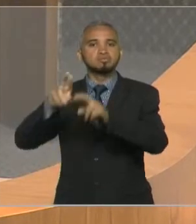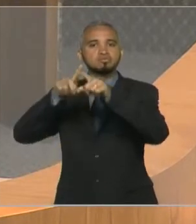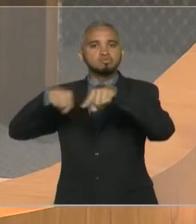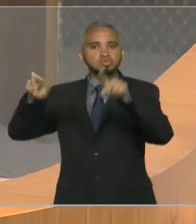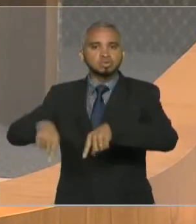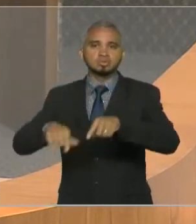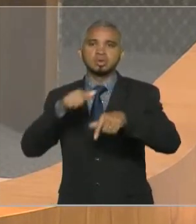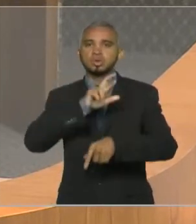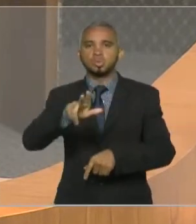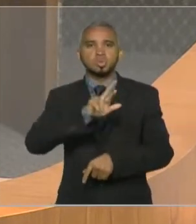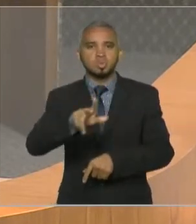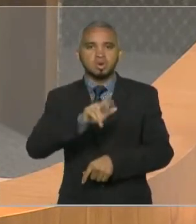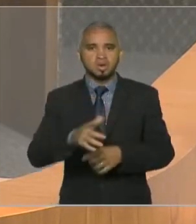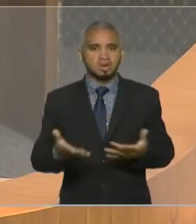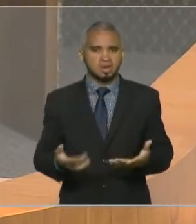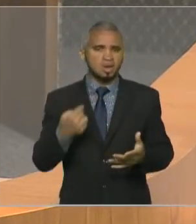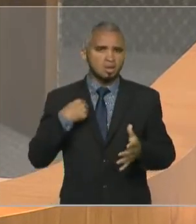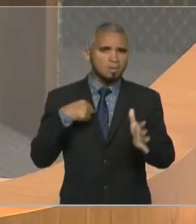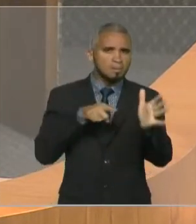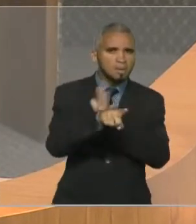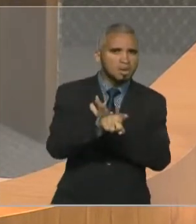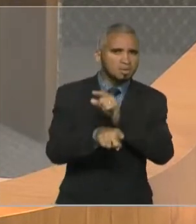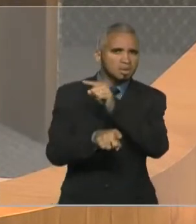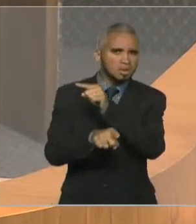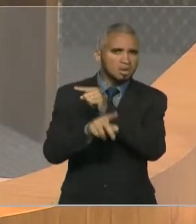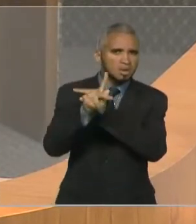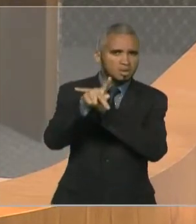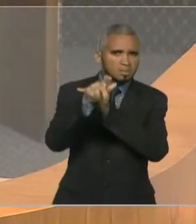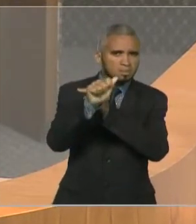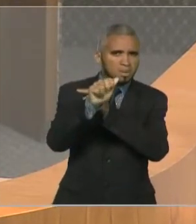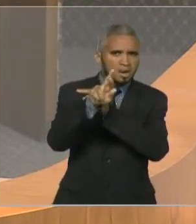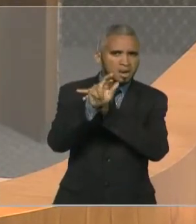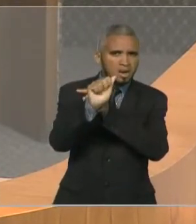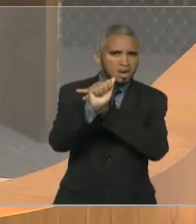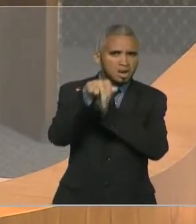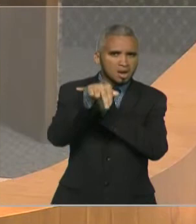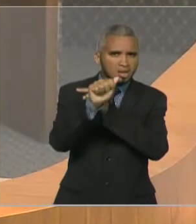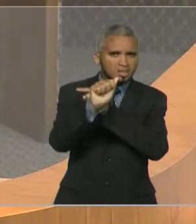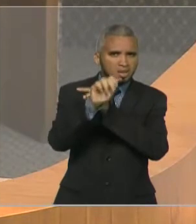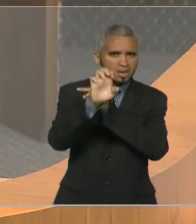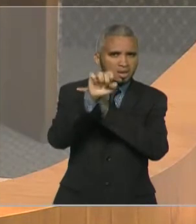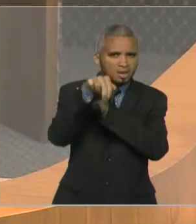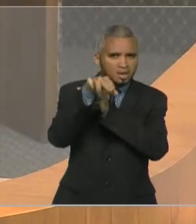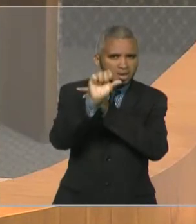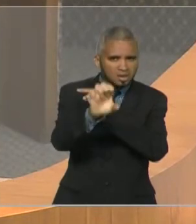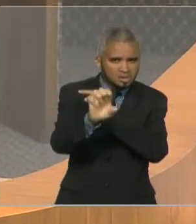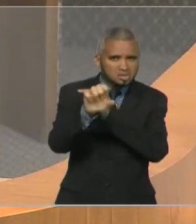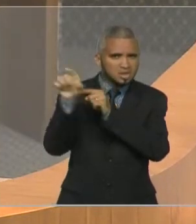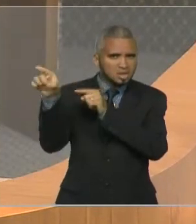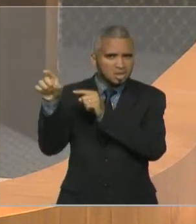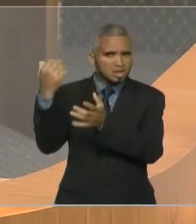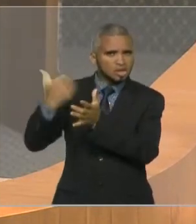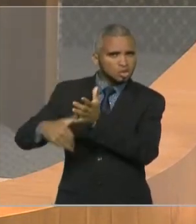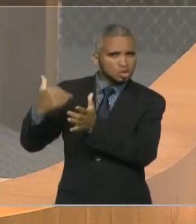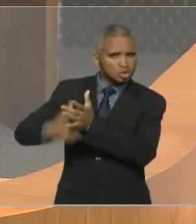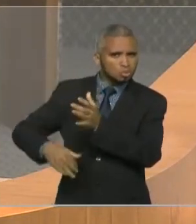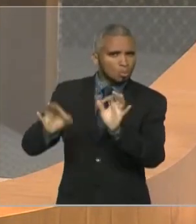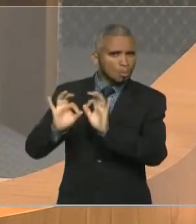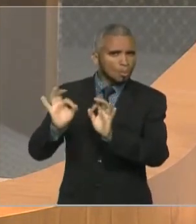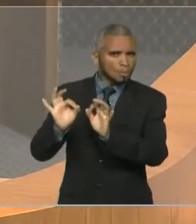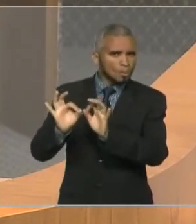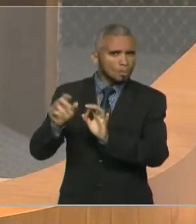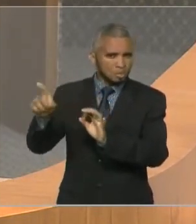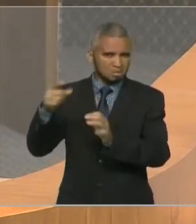um paranaense que não recolhe para o fundo de pensão, que não irá se aposentar pelo Estado do Maranhão, terá um compromisso dos